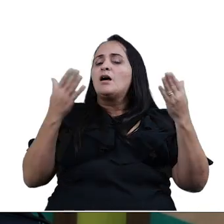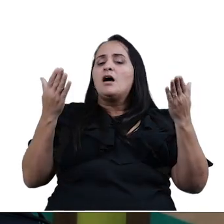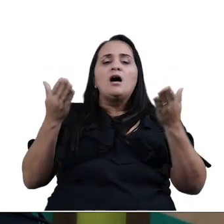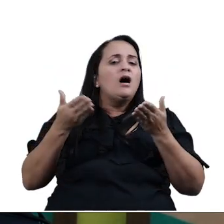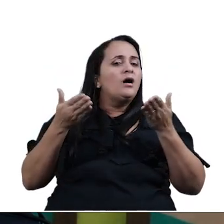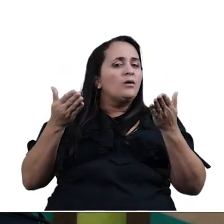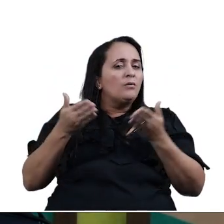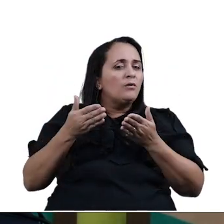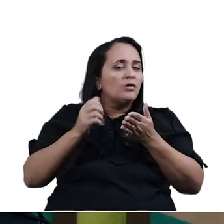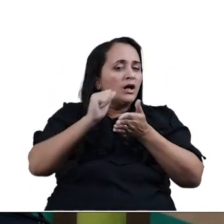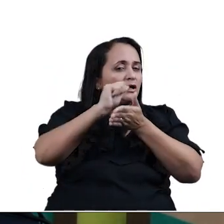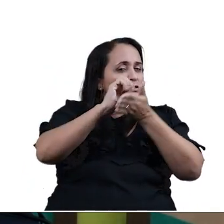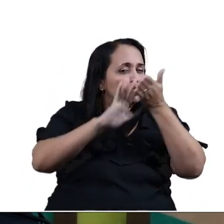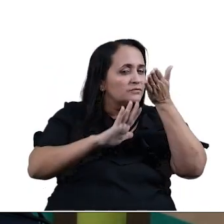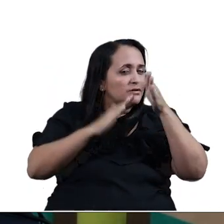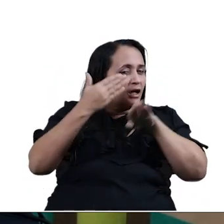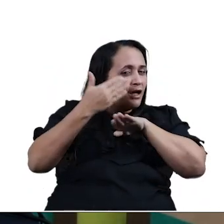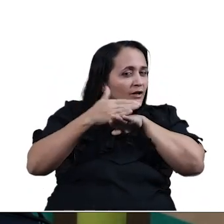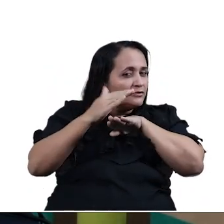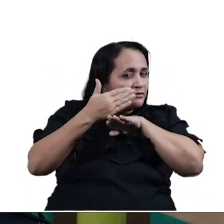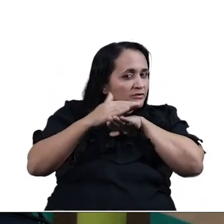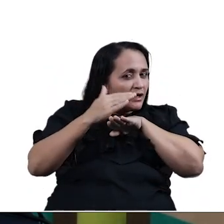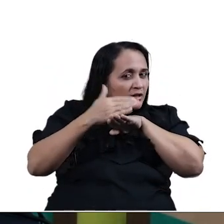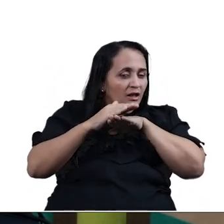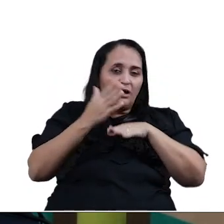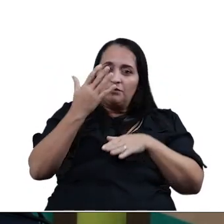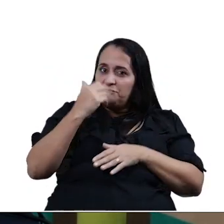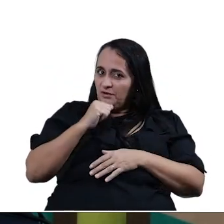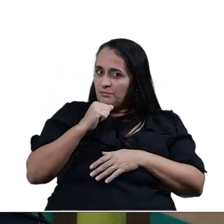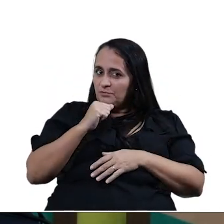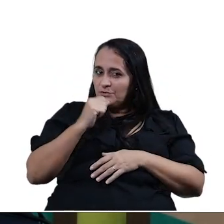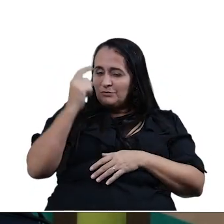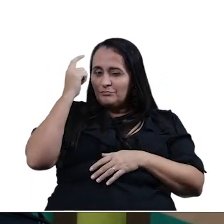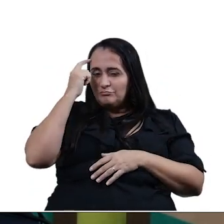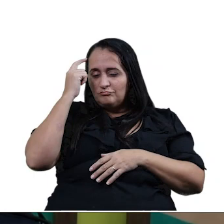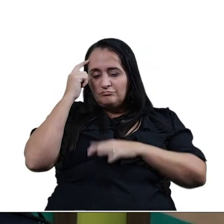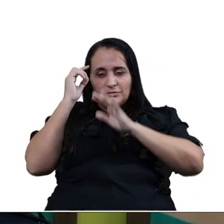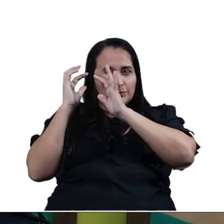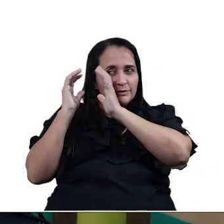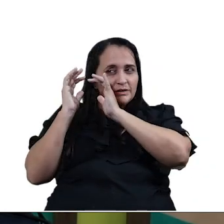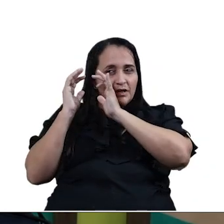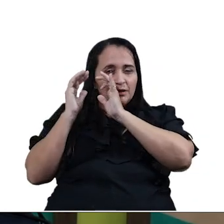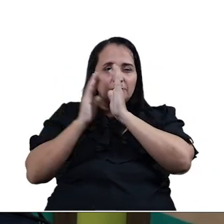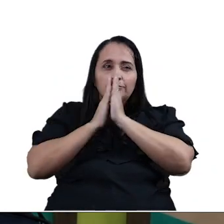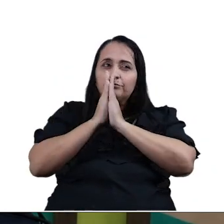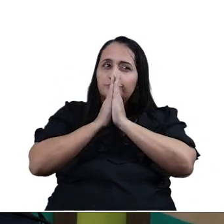Agora vamos exercitar o nosso cérebro.